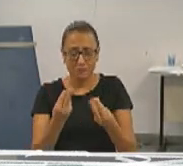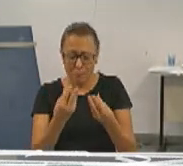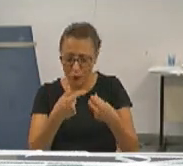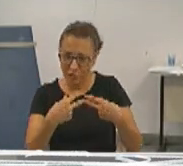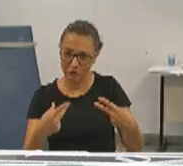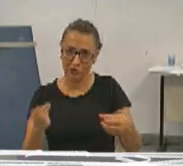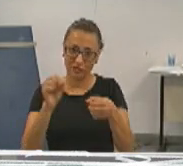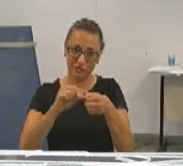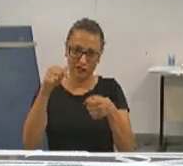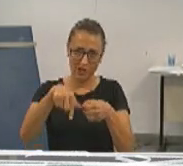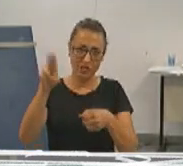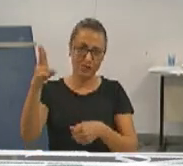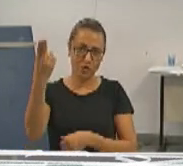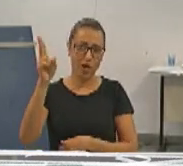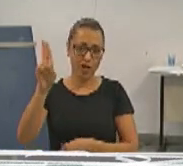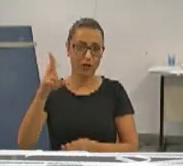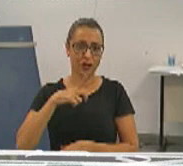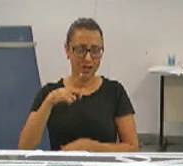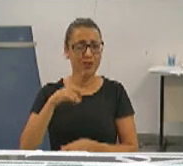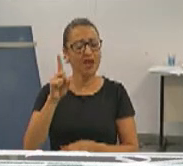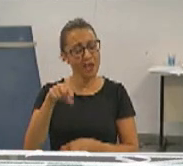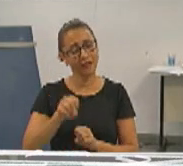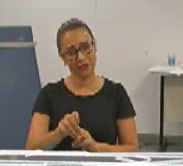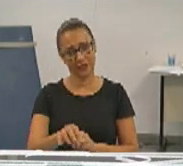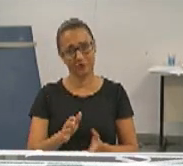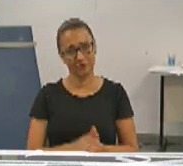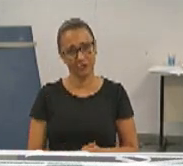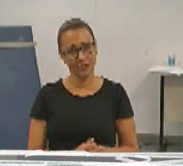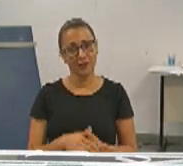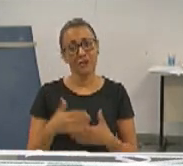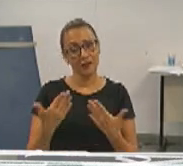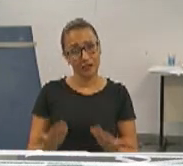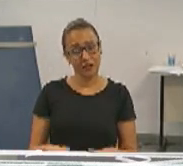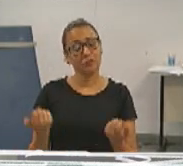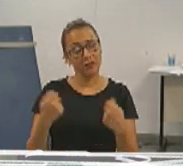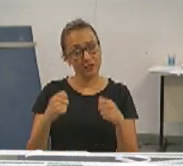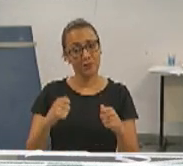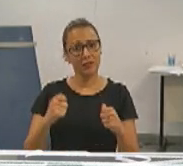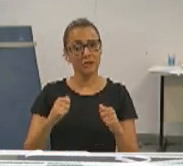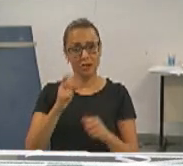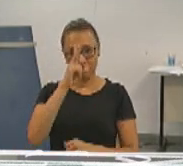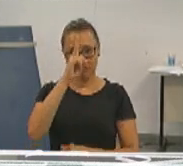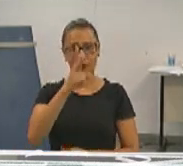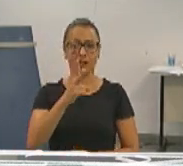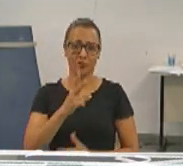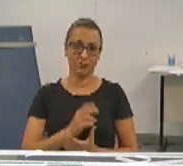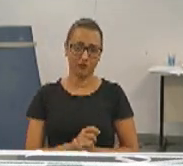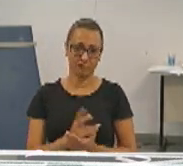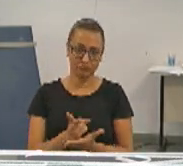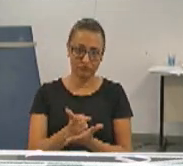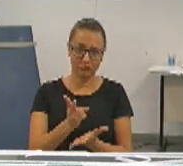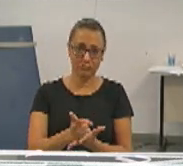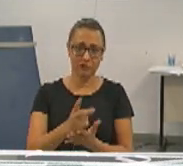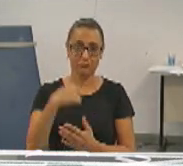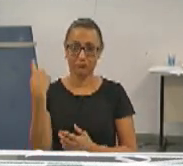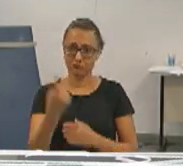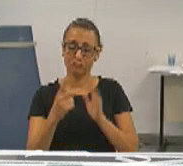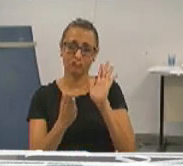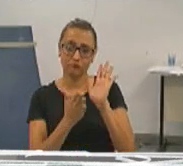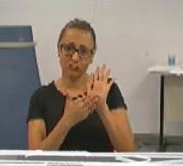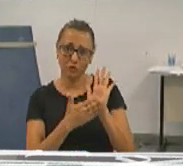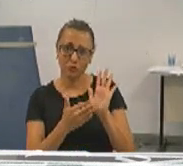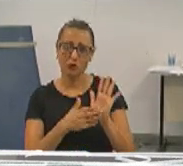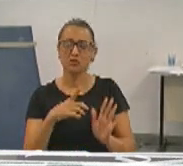própria universidade, que está caracterizado como ensino. E isso a gente tem que fortalecer. Então, na nossa proposta, a gente